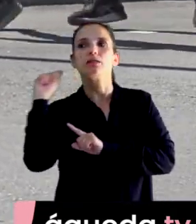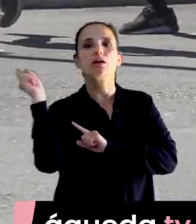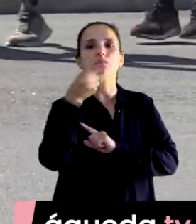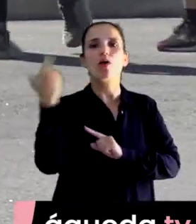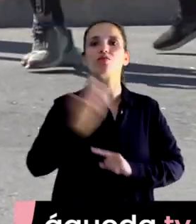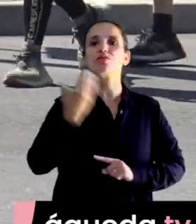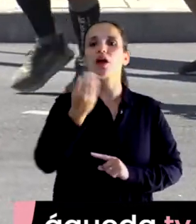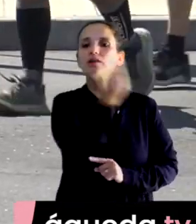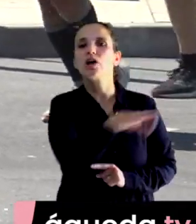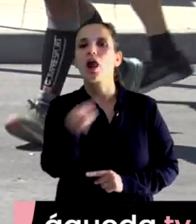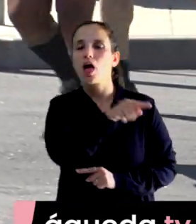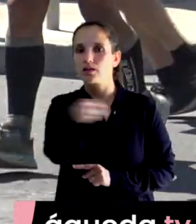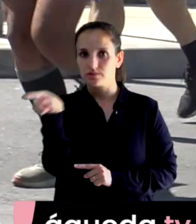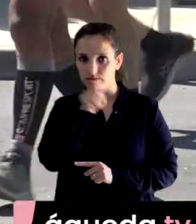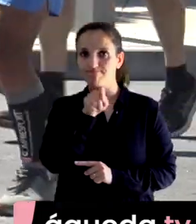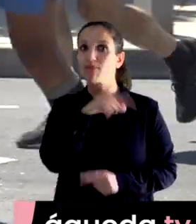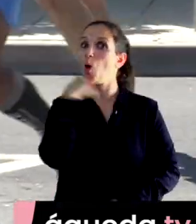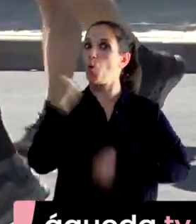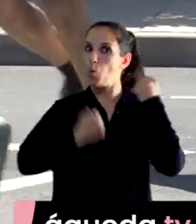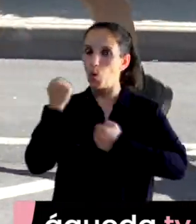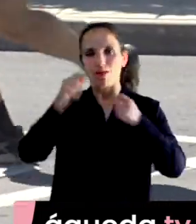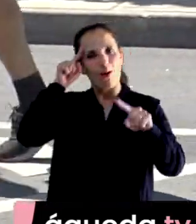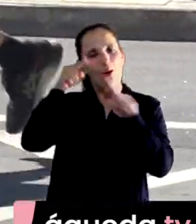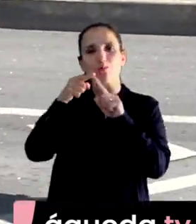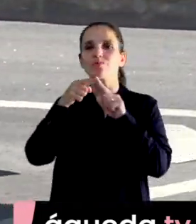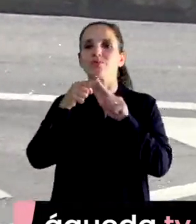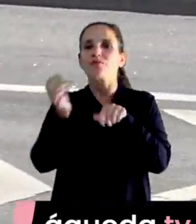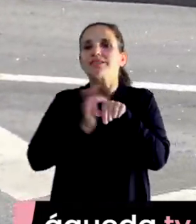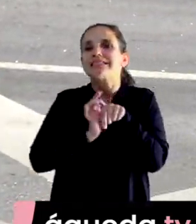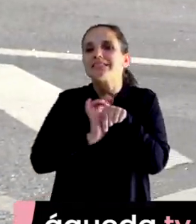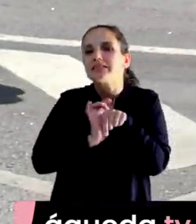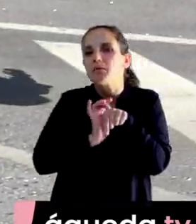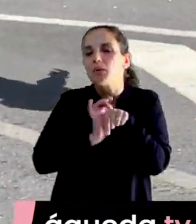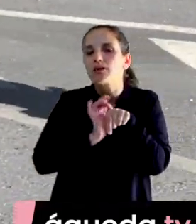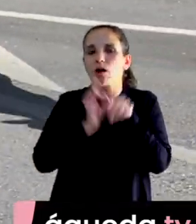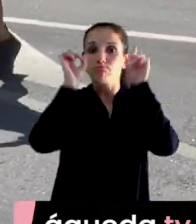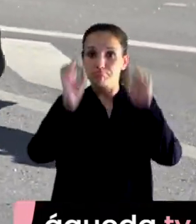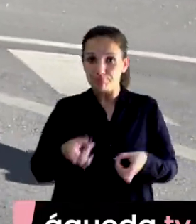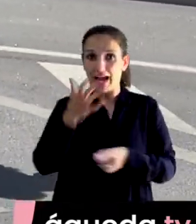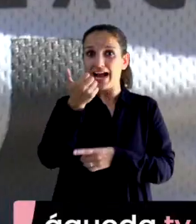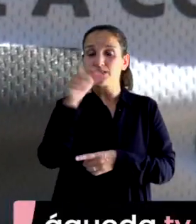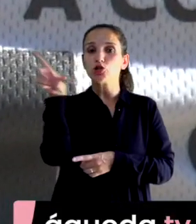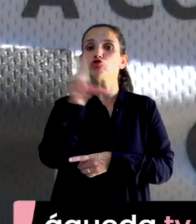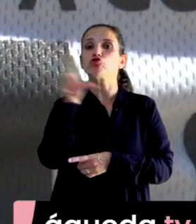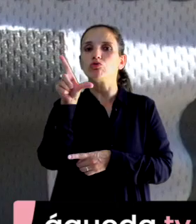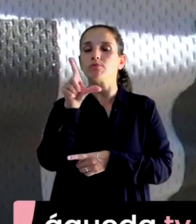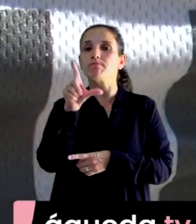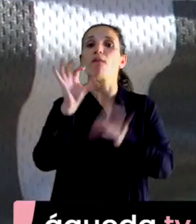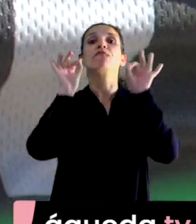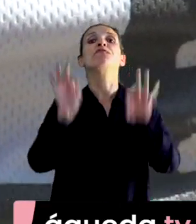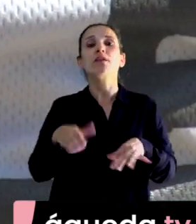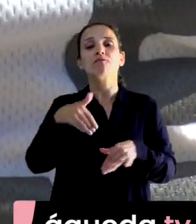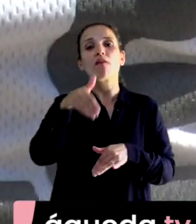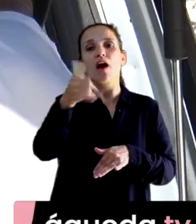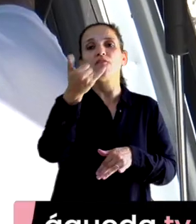chamada de atenção pelos direitos das Crianças a sua corrida solidária e de sensibilização começou a Quinze de Julho